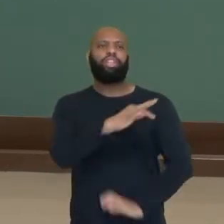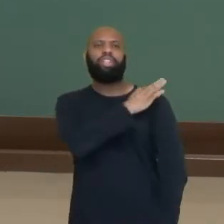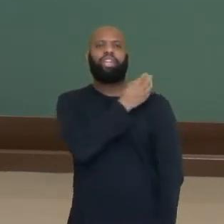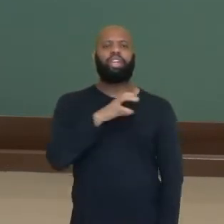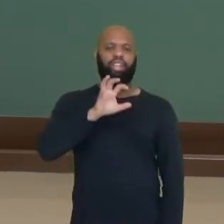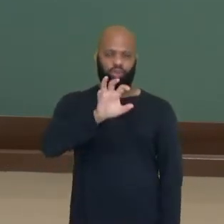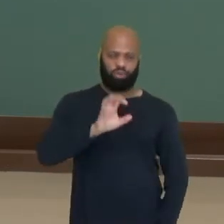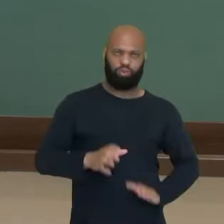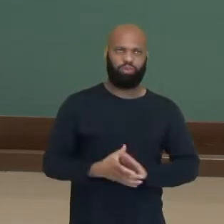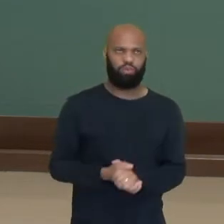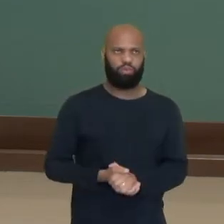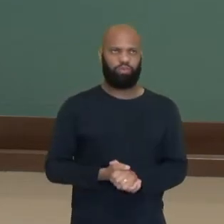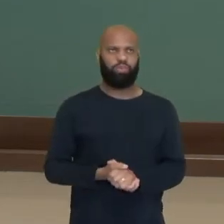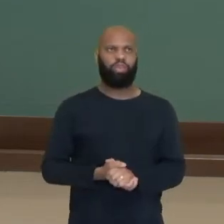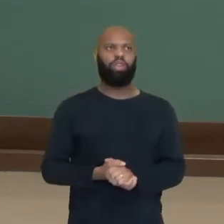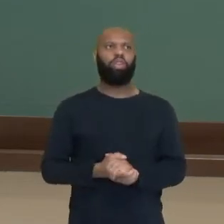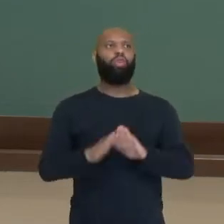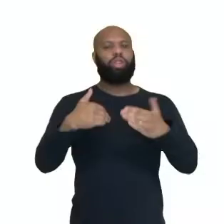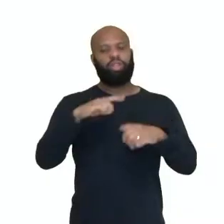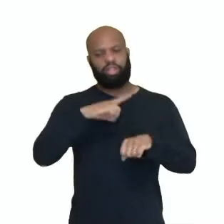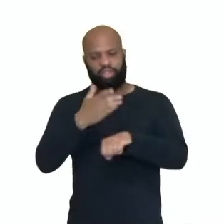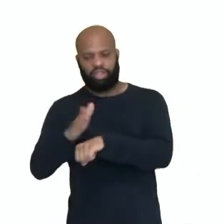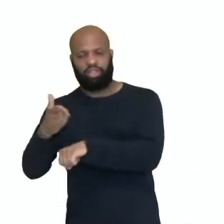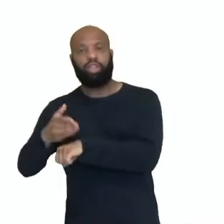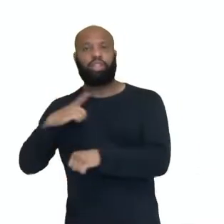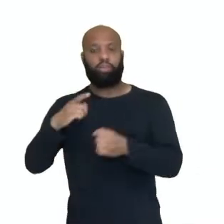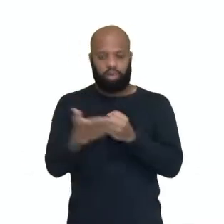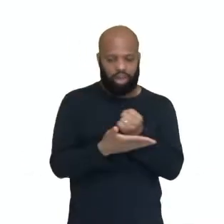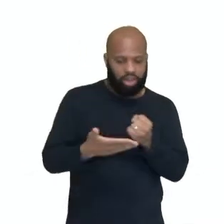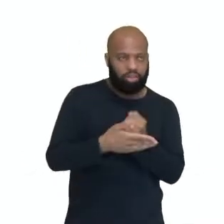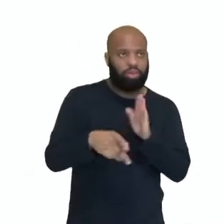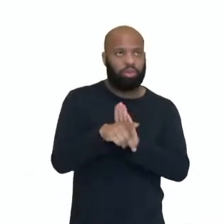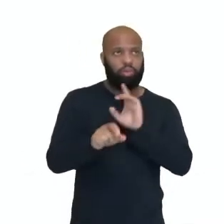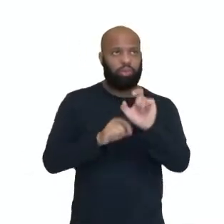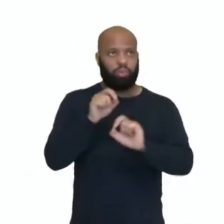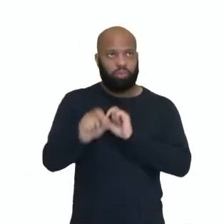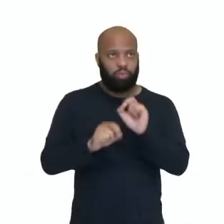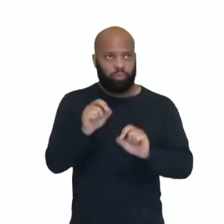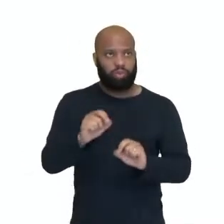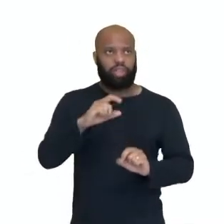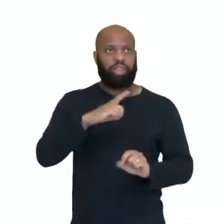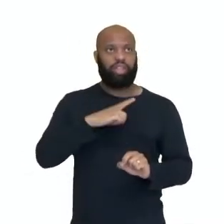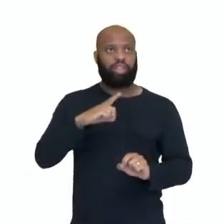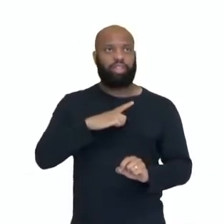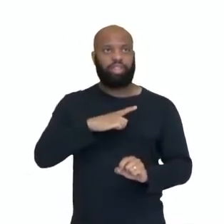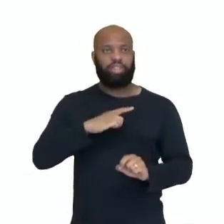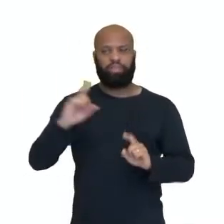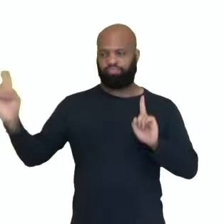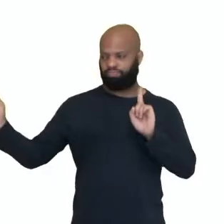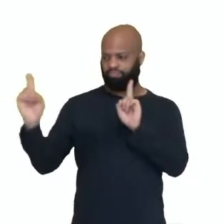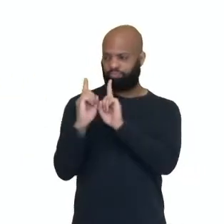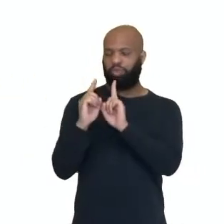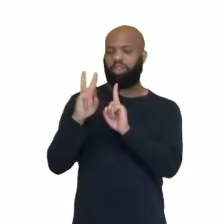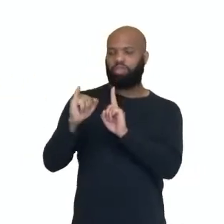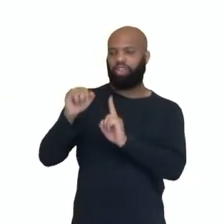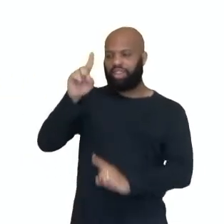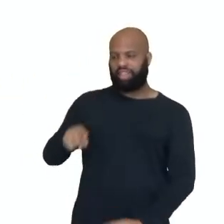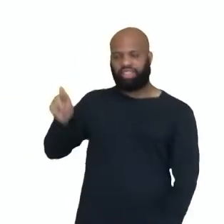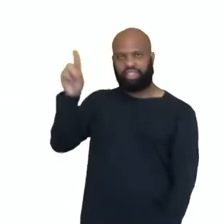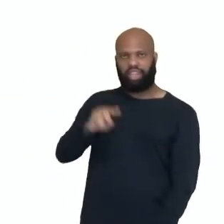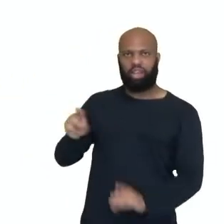modalidade. Sua prática baseia-se na recepção, anulação de ataques e não no gesto